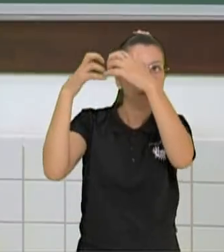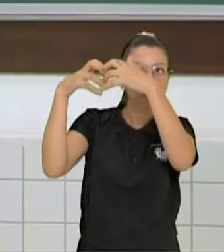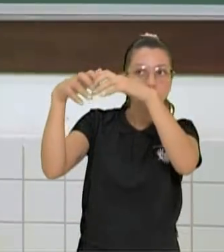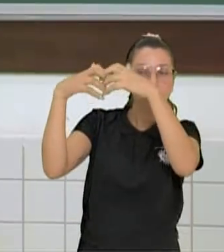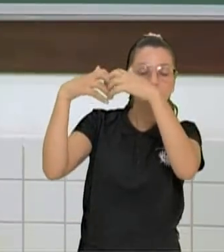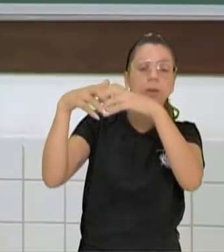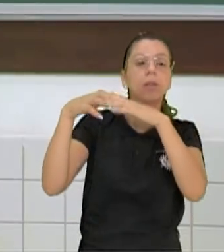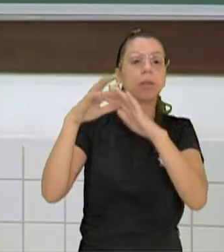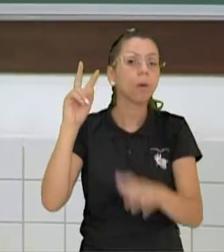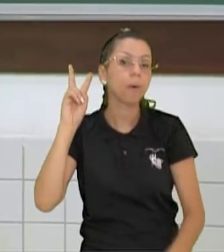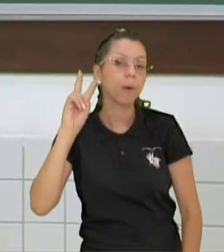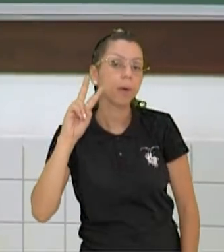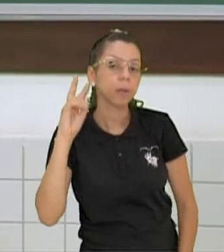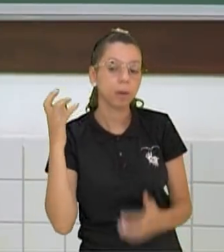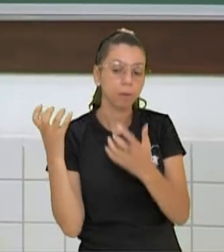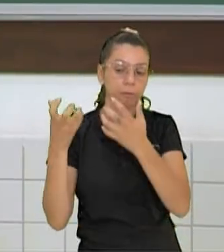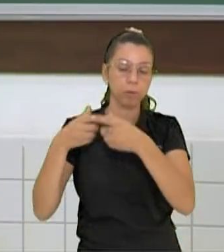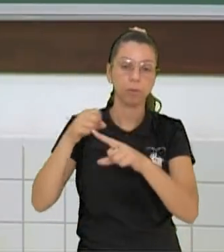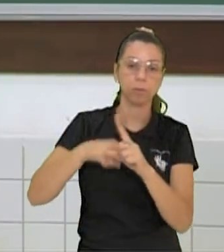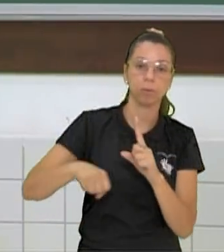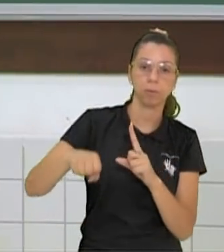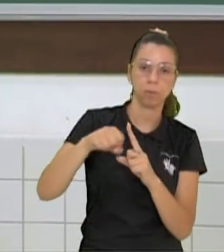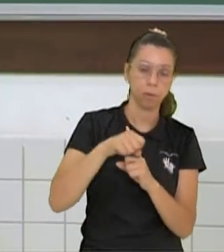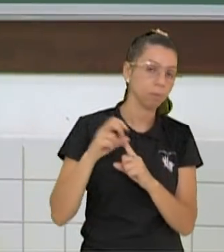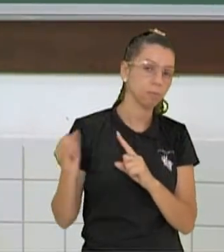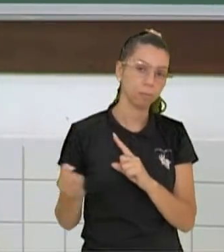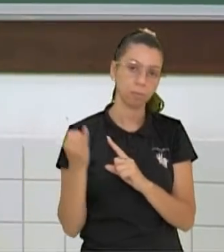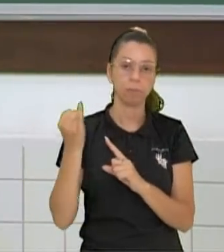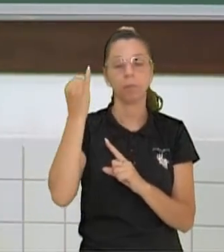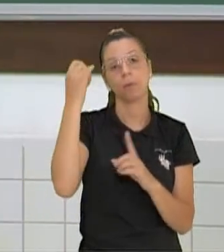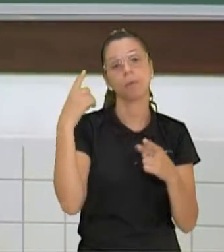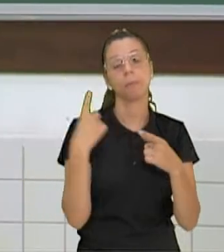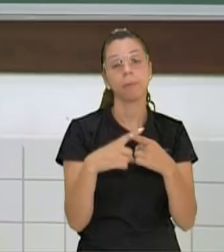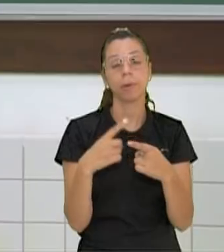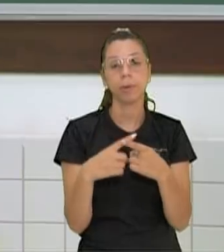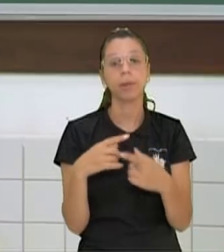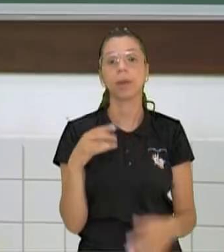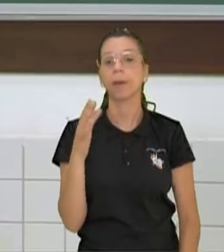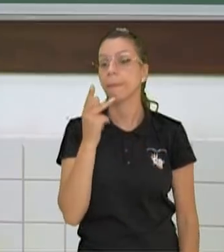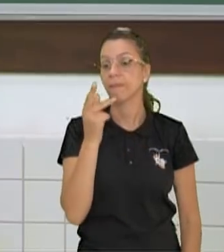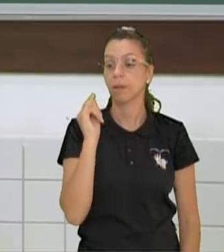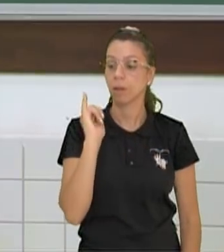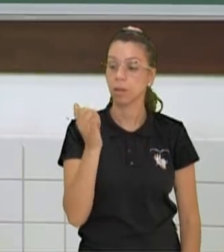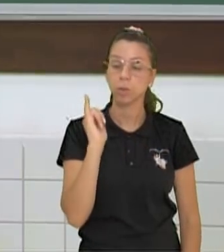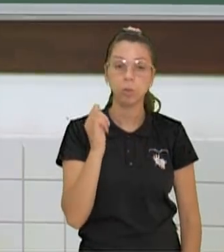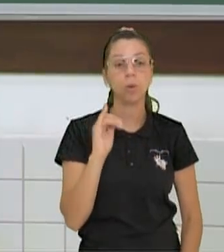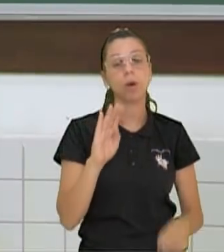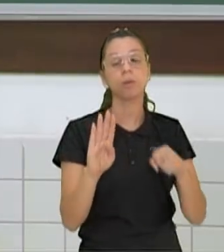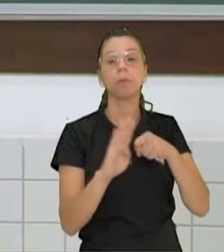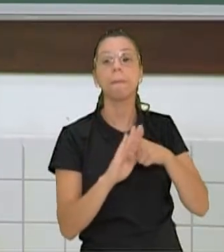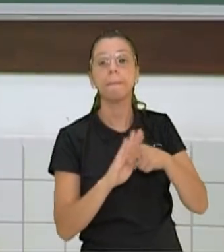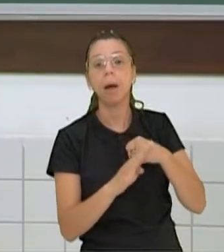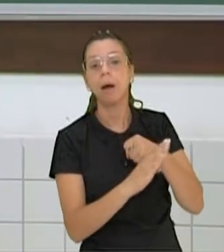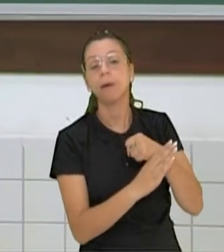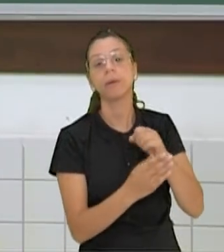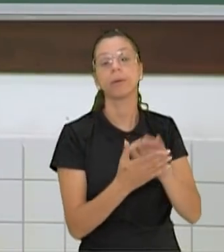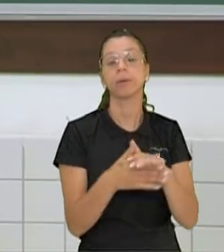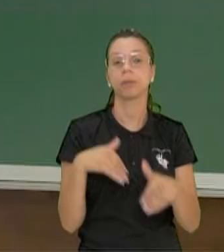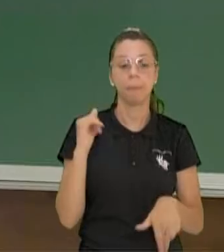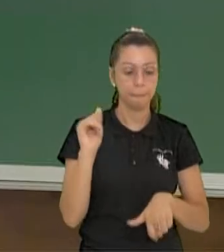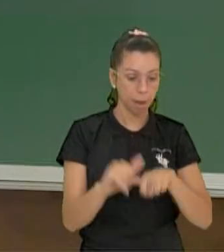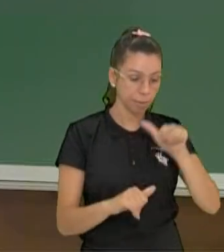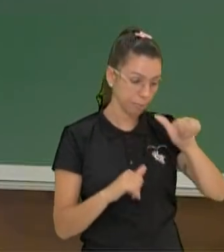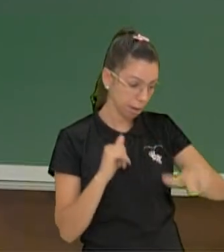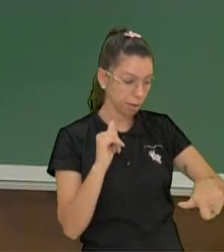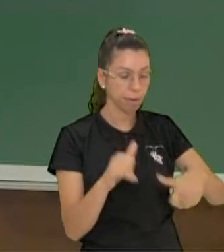que a história tem uma função social importantíssima. Para contar a história do nosso bairro, quando ela passa por tantas